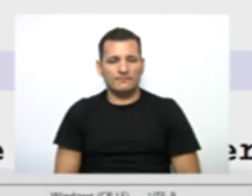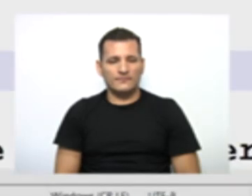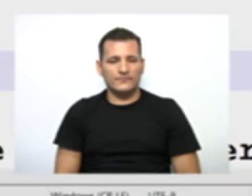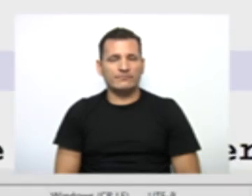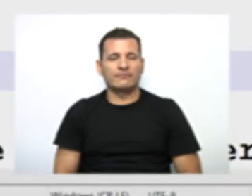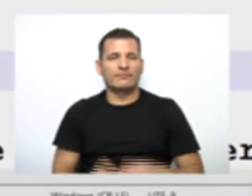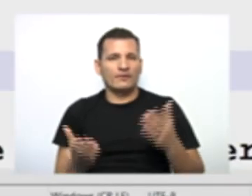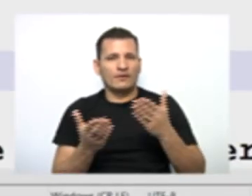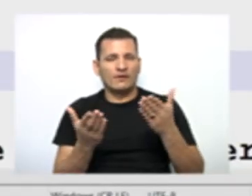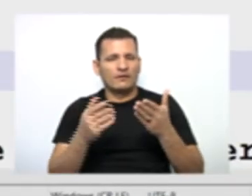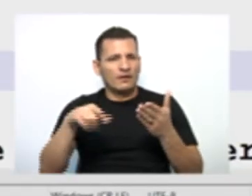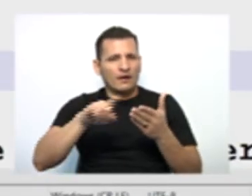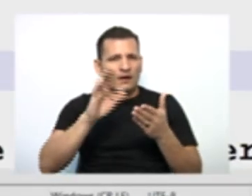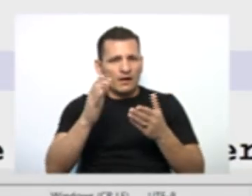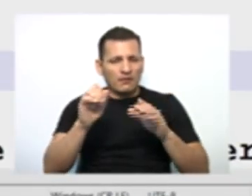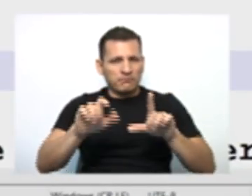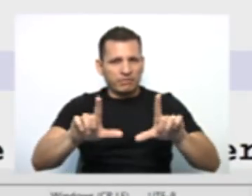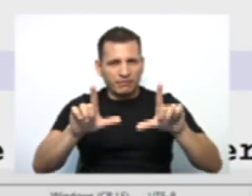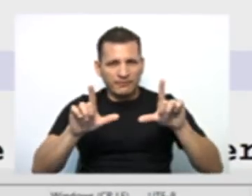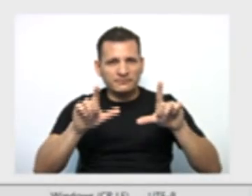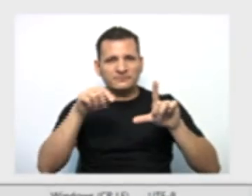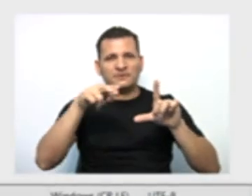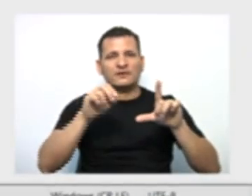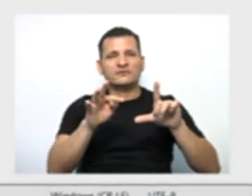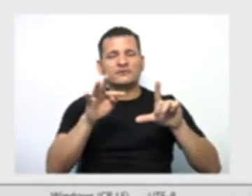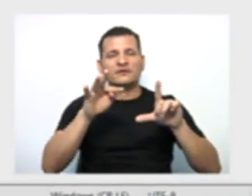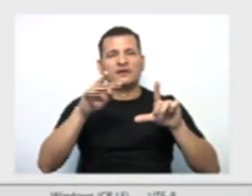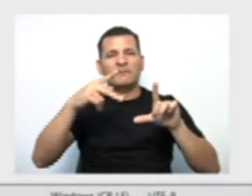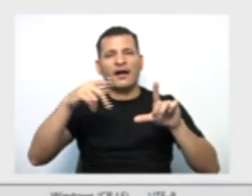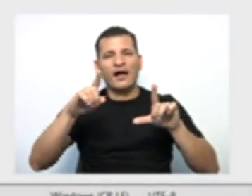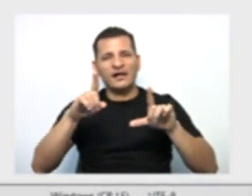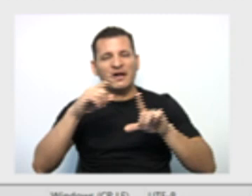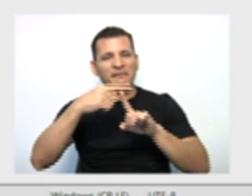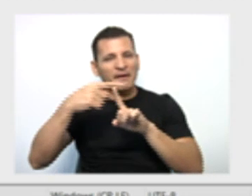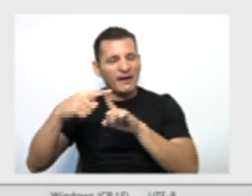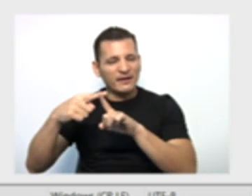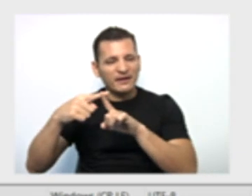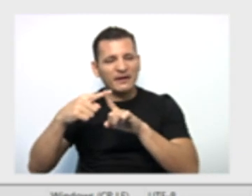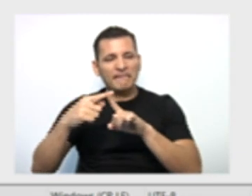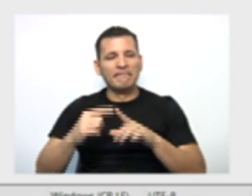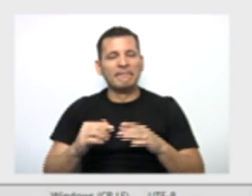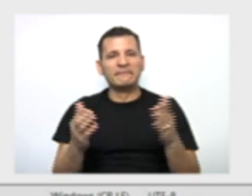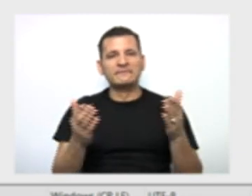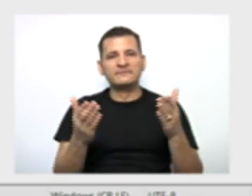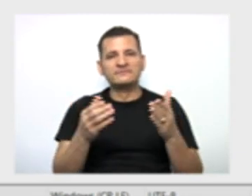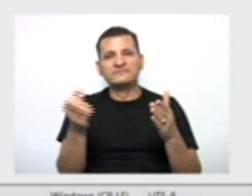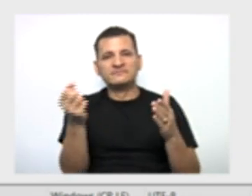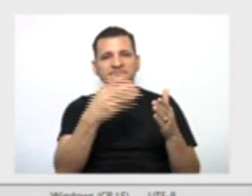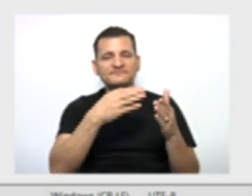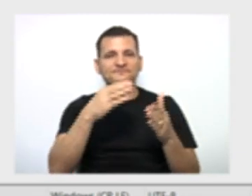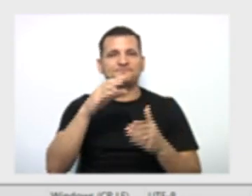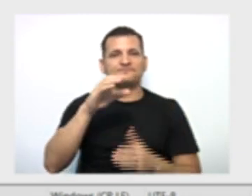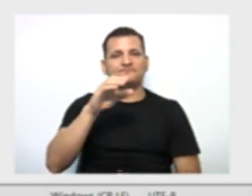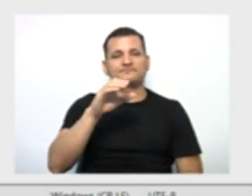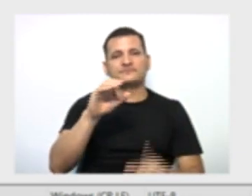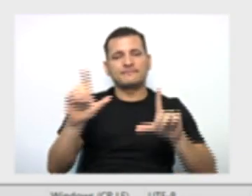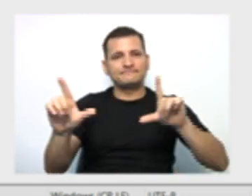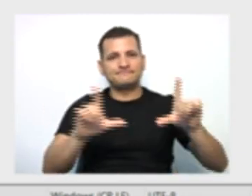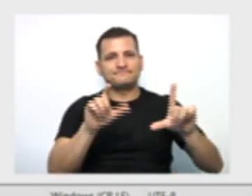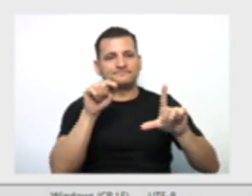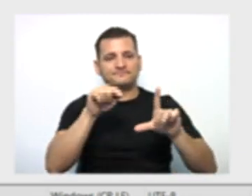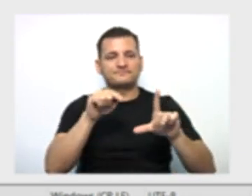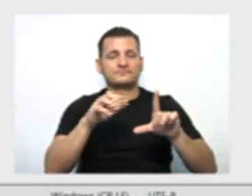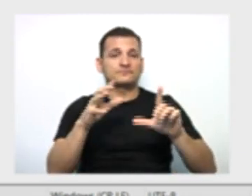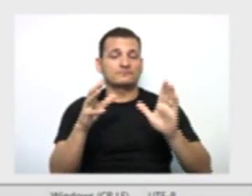que eu espero que vocês já tenham baixado aí na casa de vocês. Vou criar um novo arquivo aqui e já vou salvar.